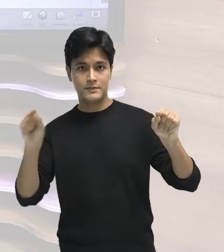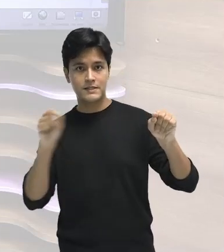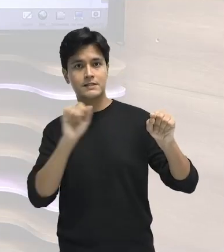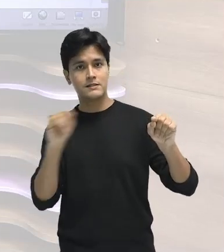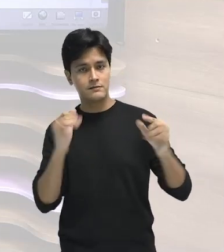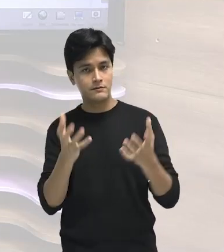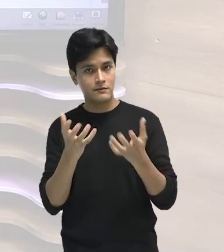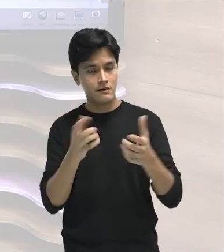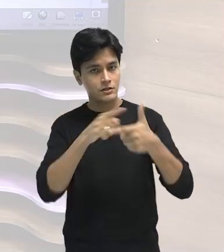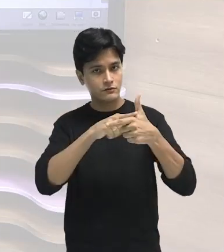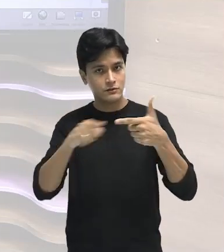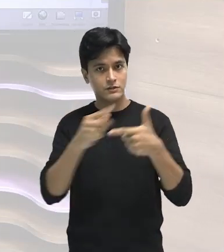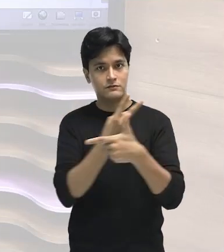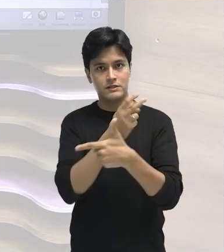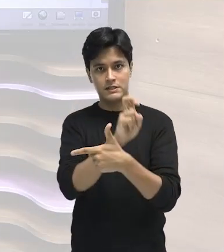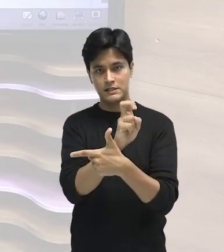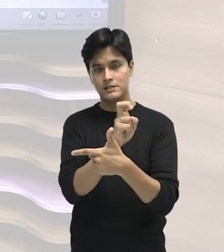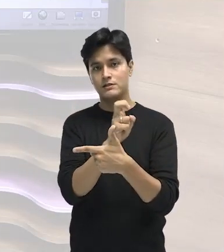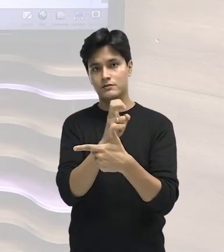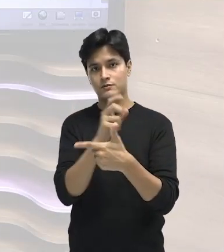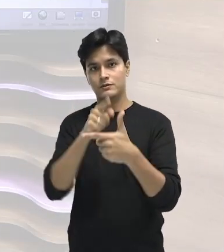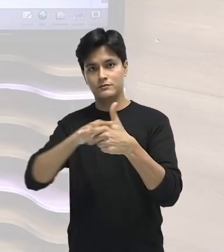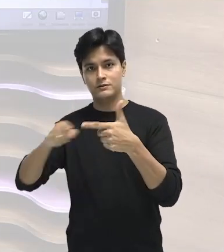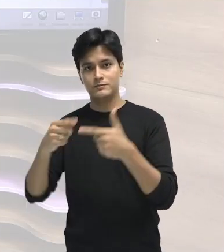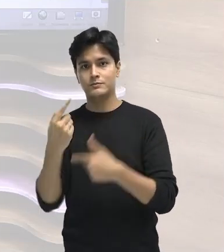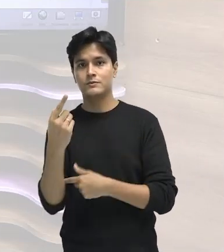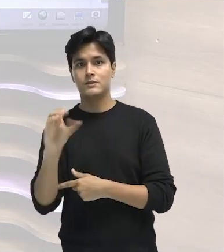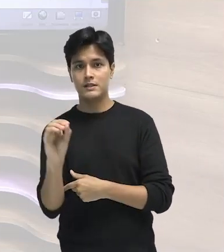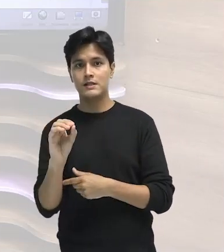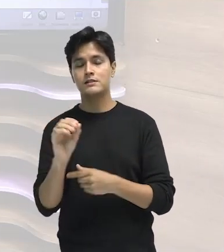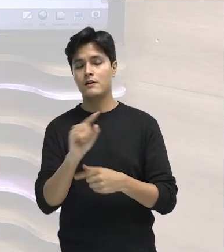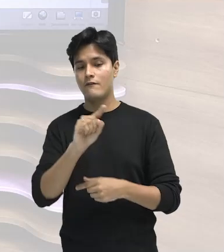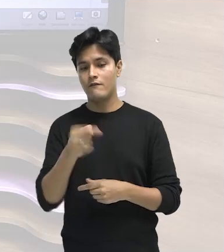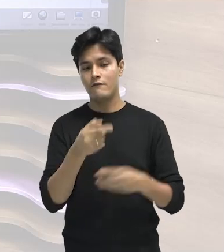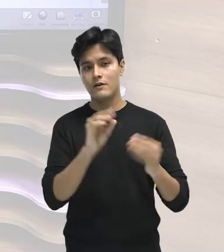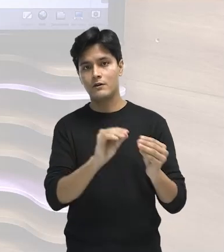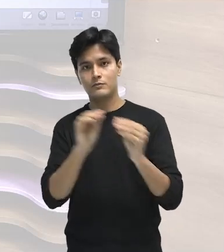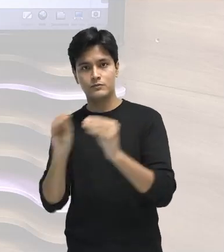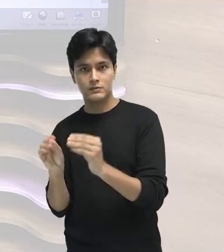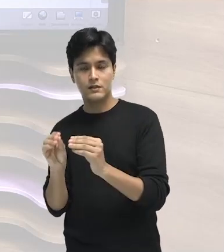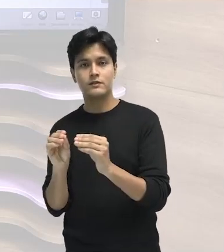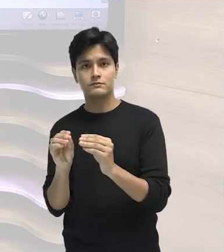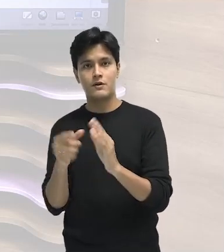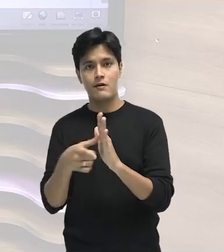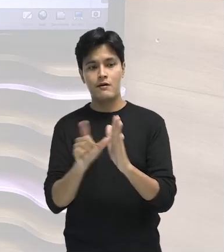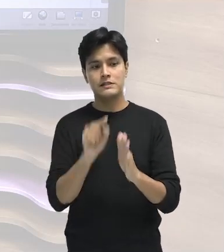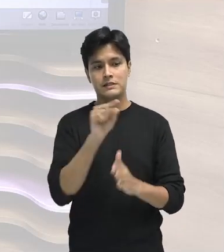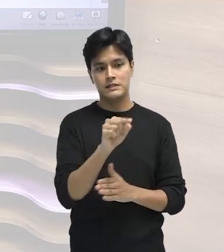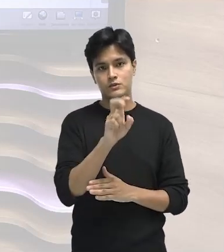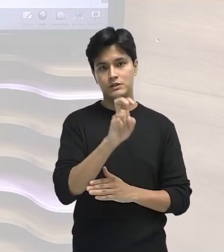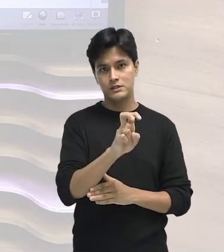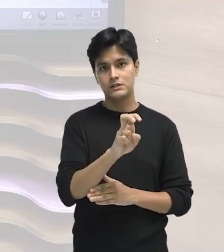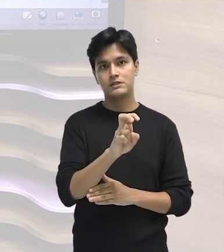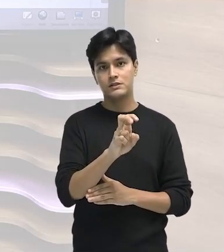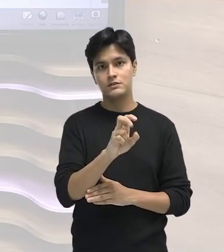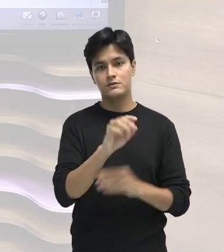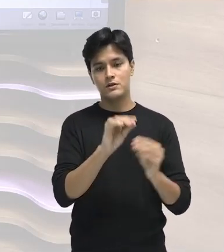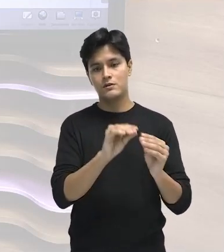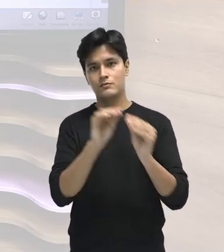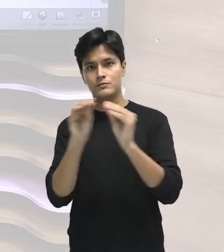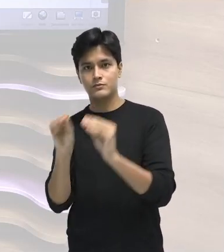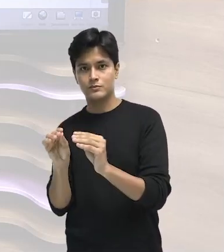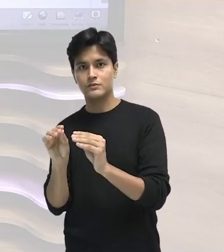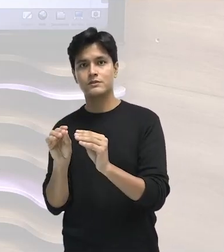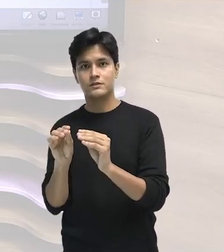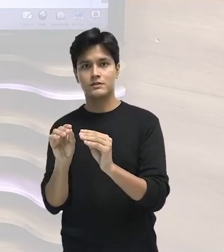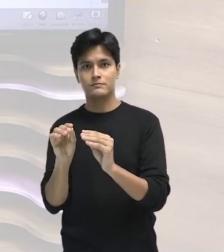por 10, eu vou deslocar essa vírgula que está aqui no 5, né? Eu vou deslocá-la uma casinha